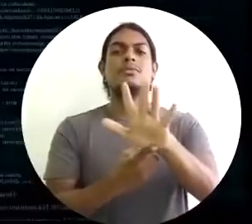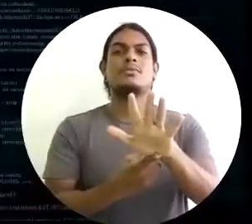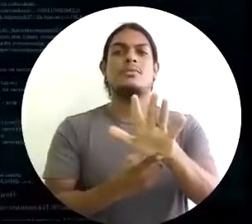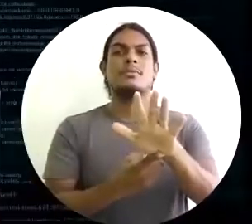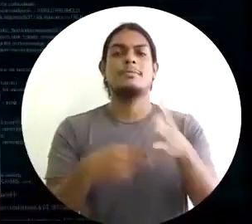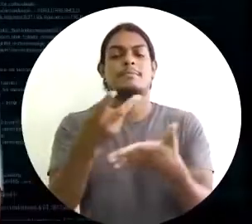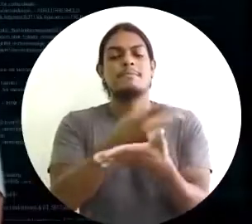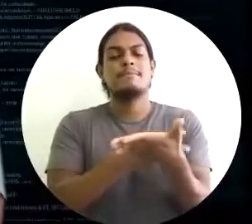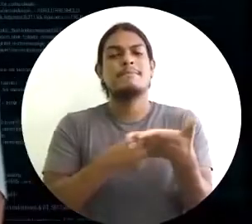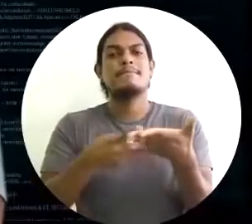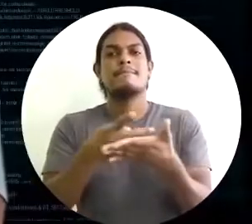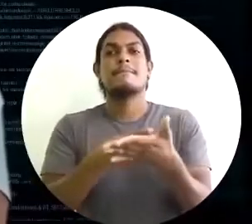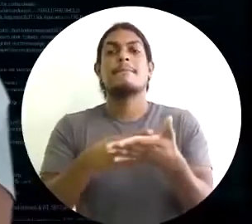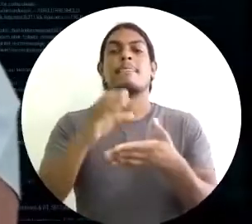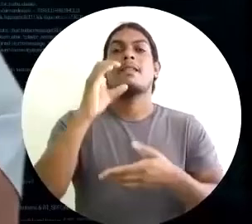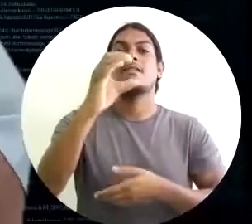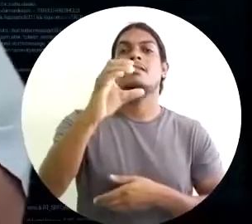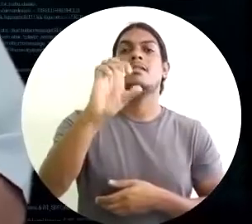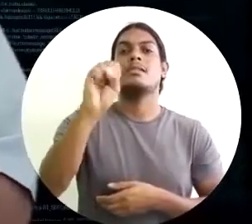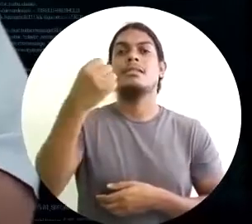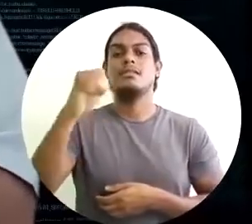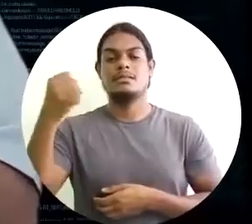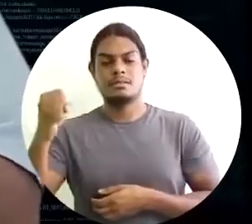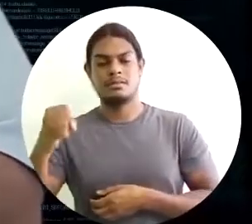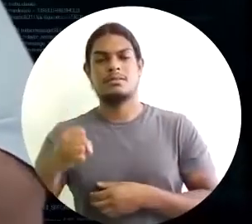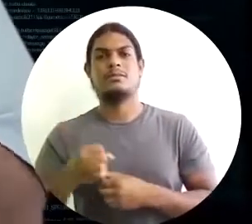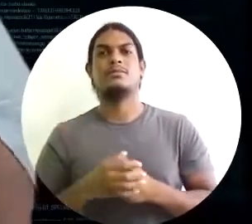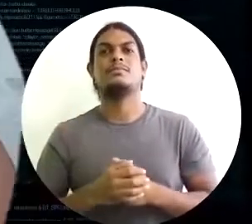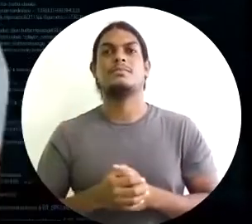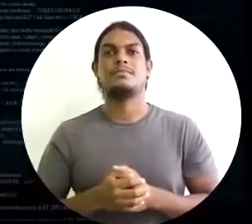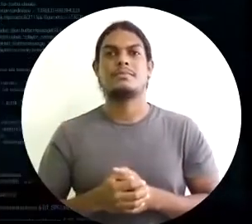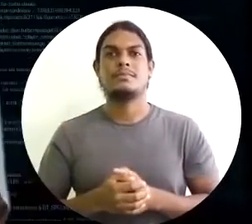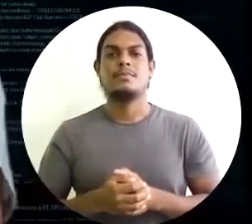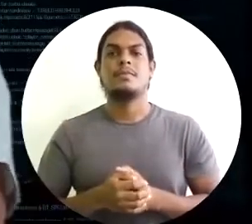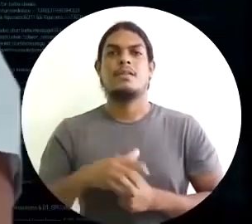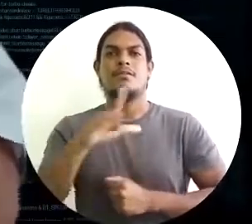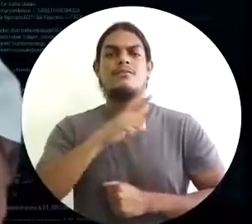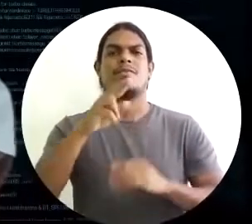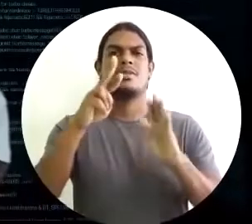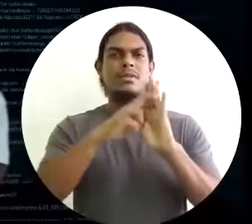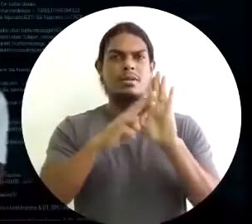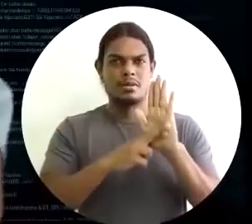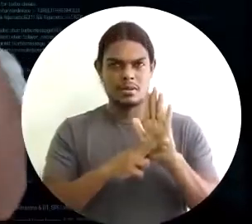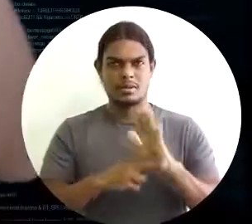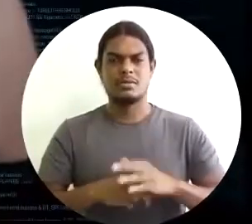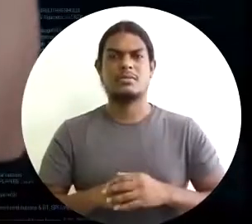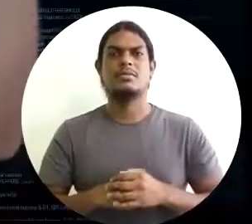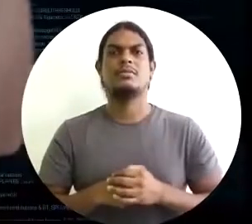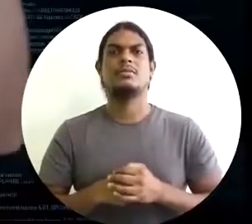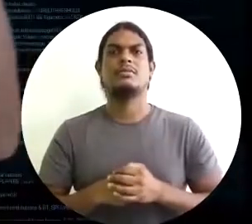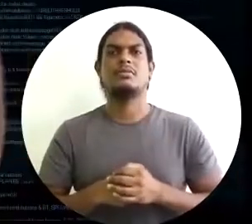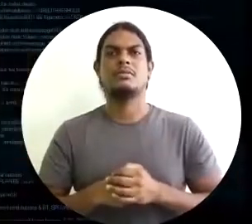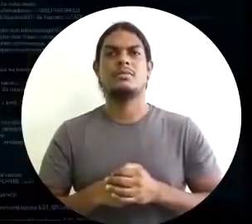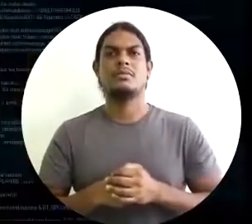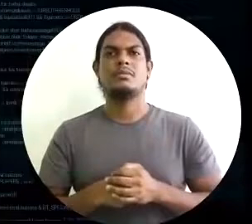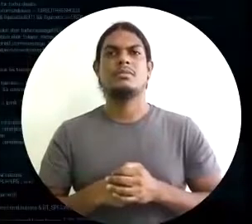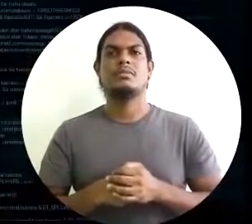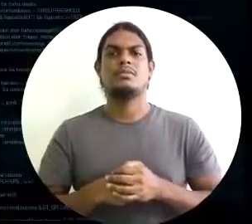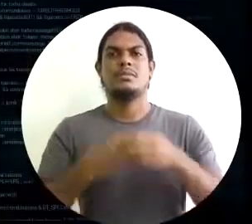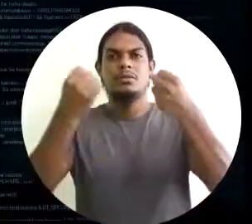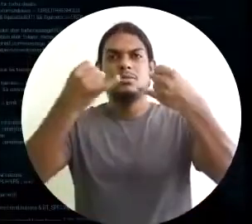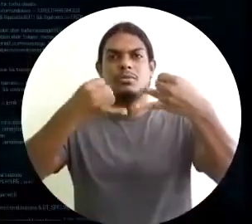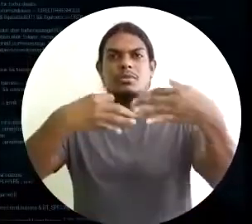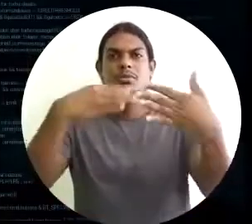feita pelo CSS. Então, o CSS, ele vai conter regras que dizem como cada